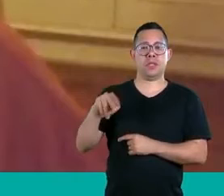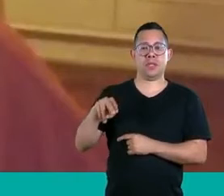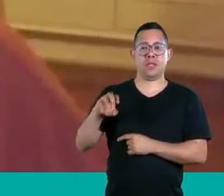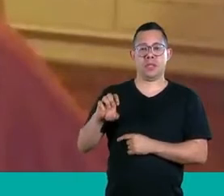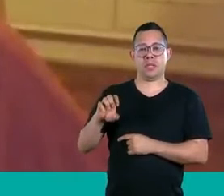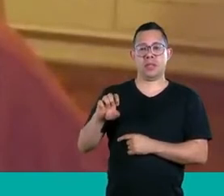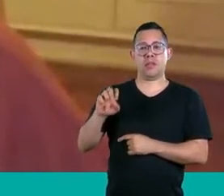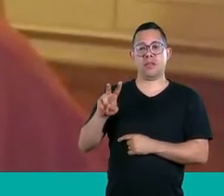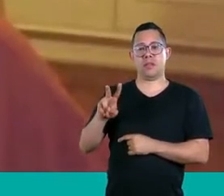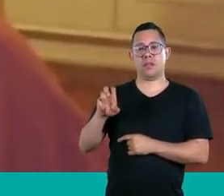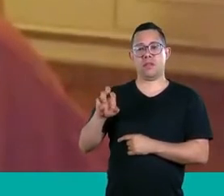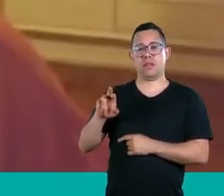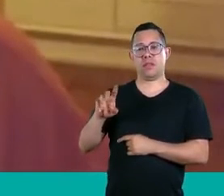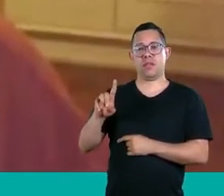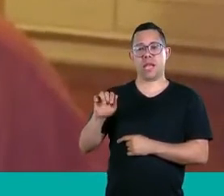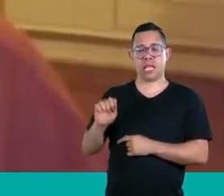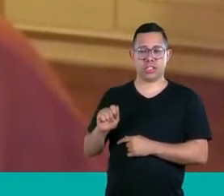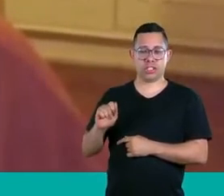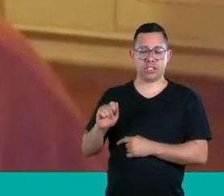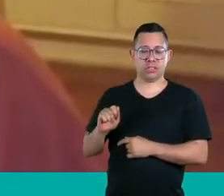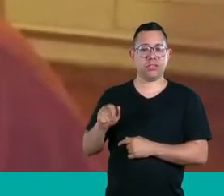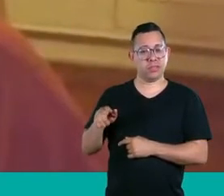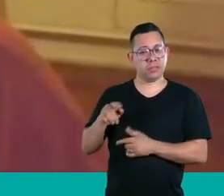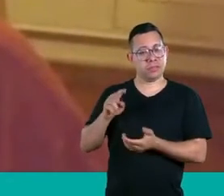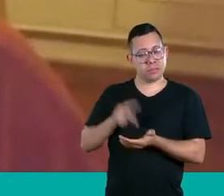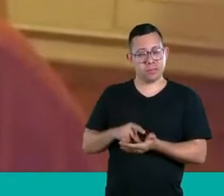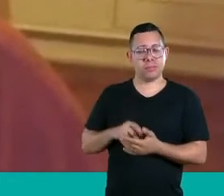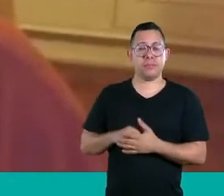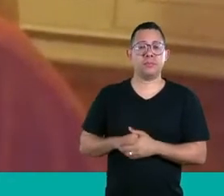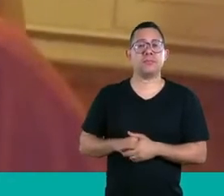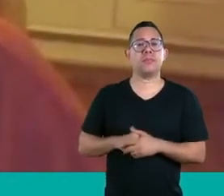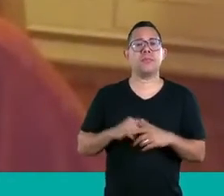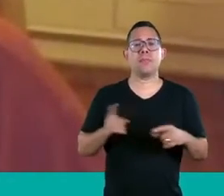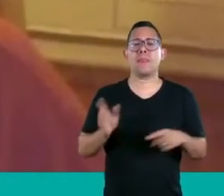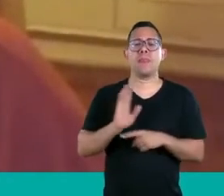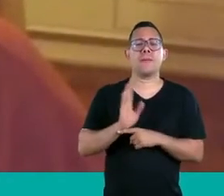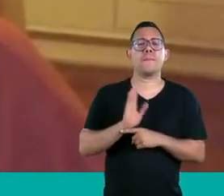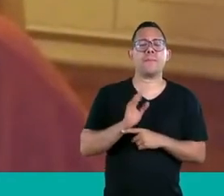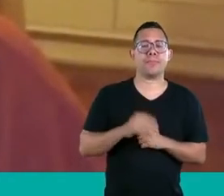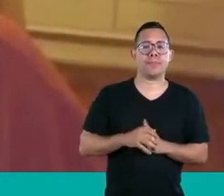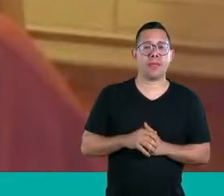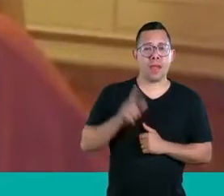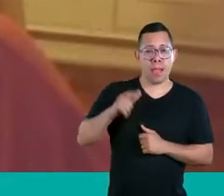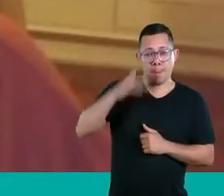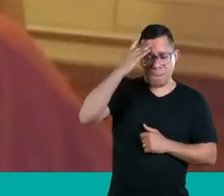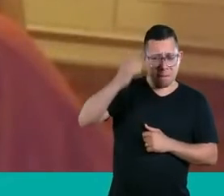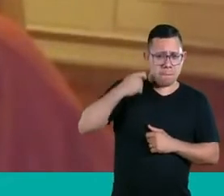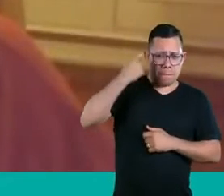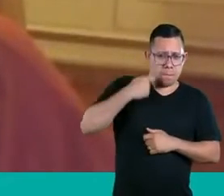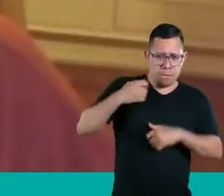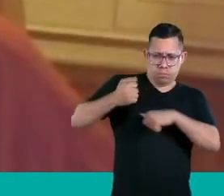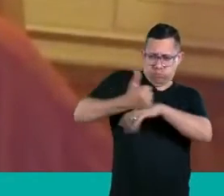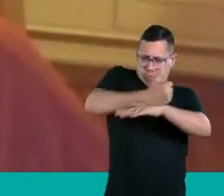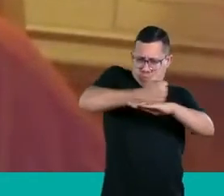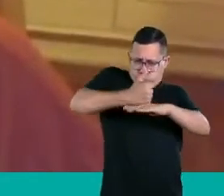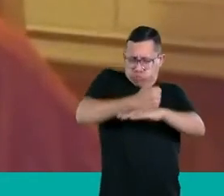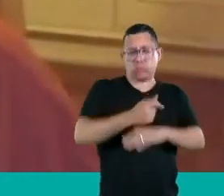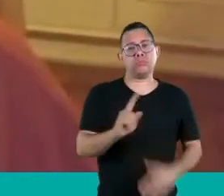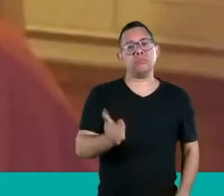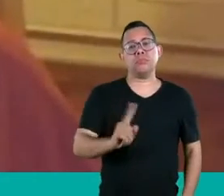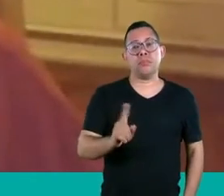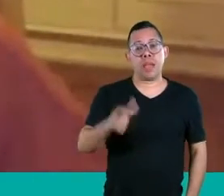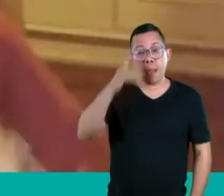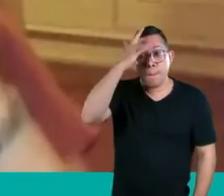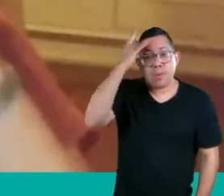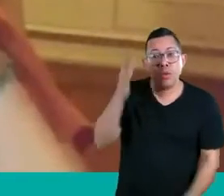que atores são pessoas comuns, né? Não são artistas. E, inclusive, ele ganhou